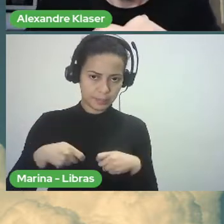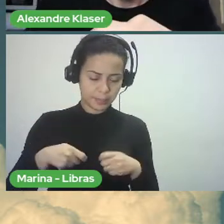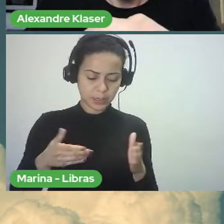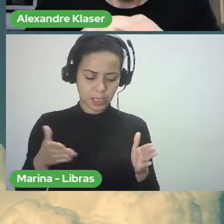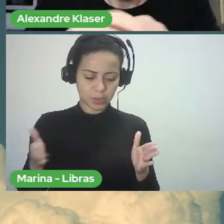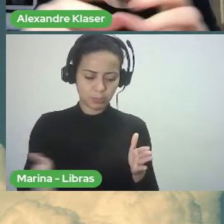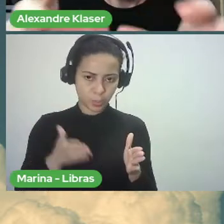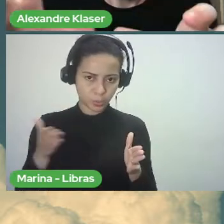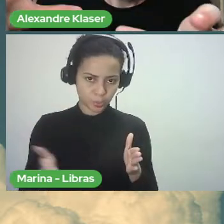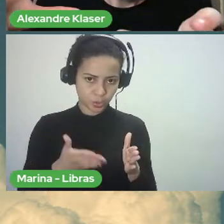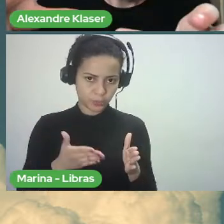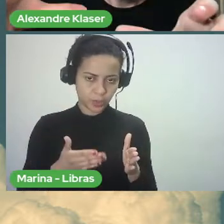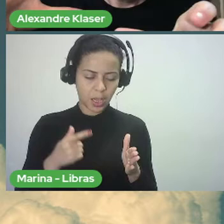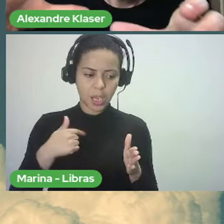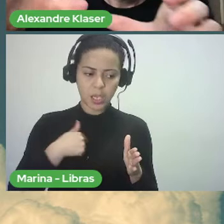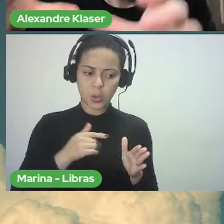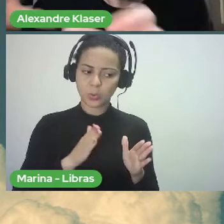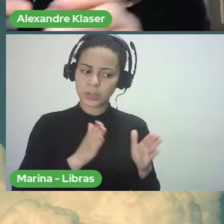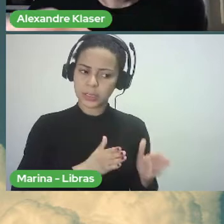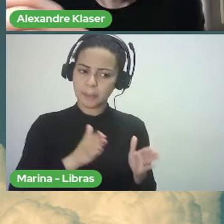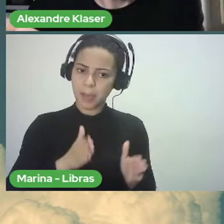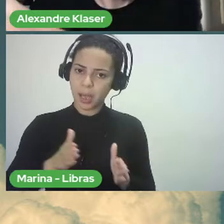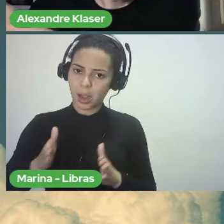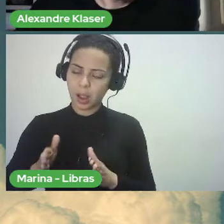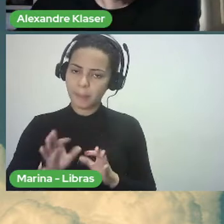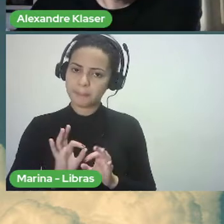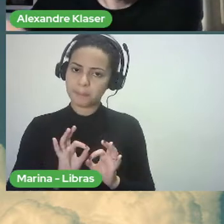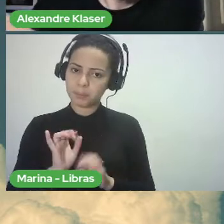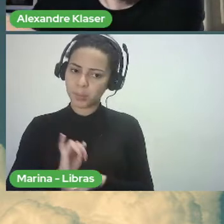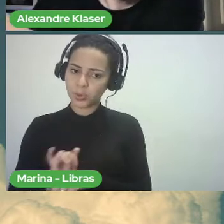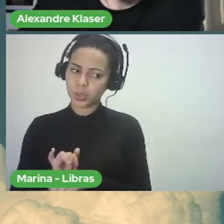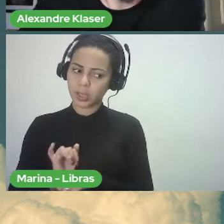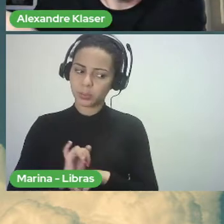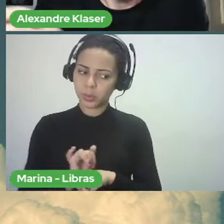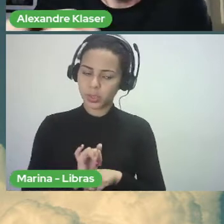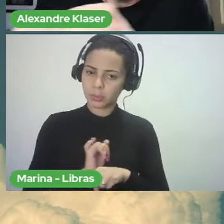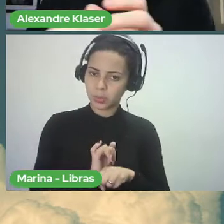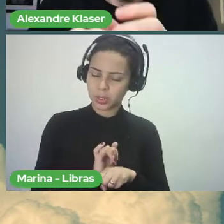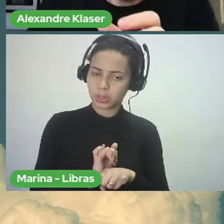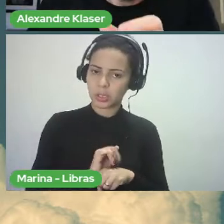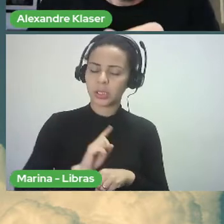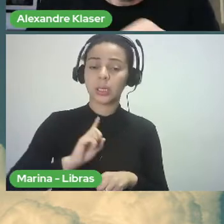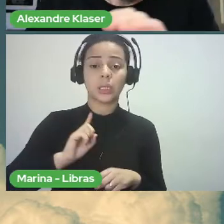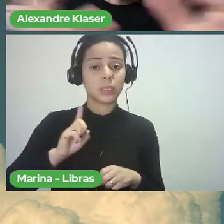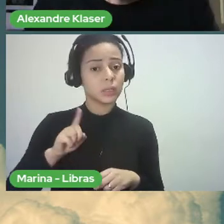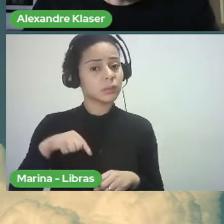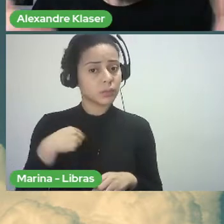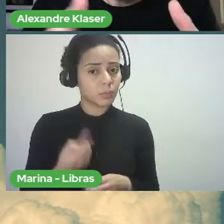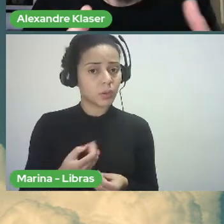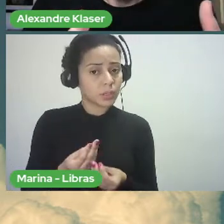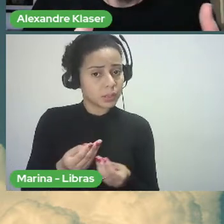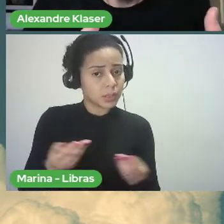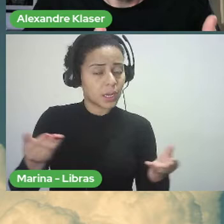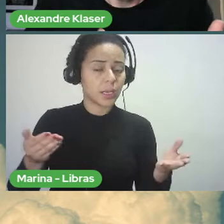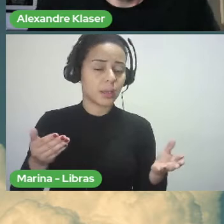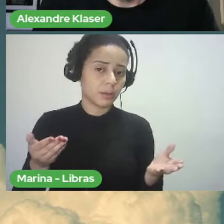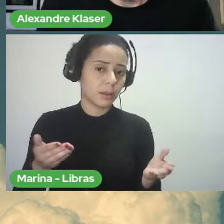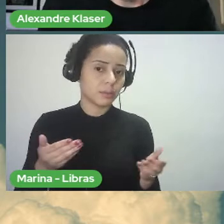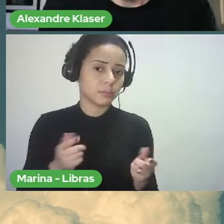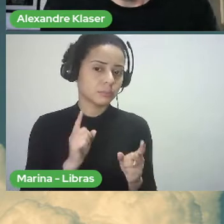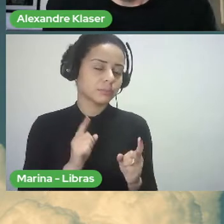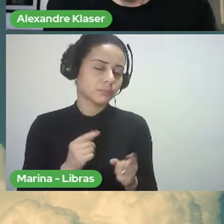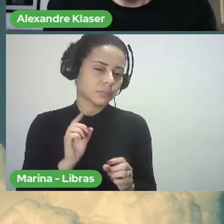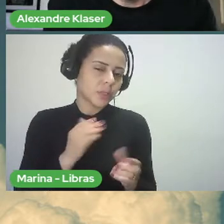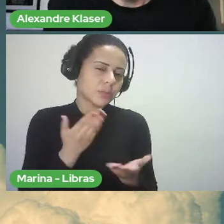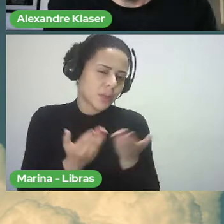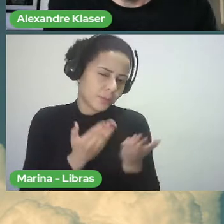de projetos, e eu garanto que o sucesso significa que os pacotes estão sendo entregues conforme o plano. E aí, a primeira coisa que se quebra aqui é a relação. Assim,